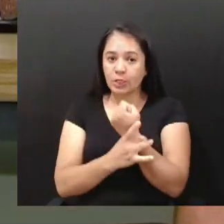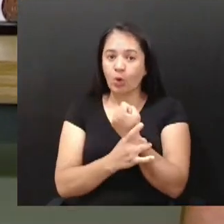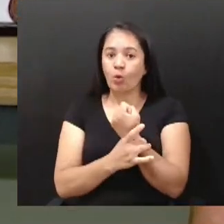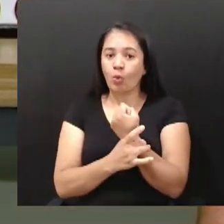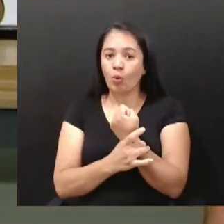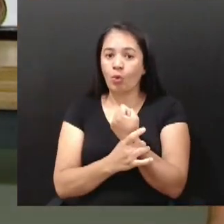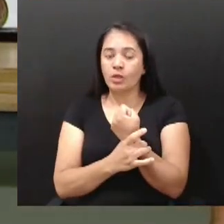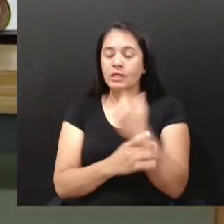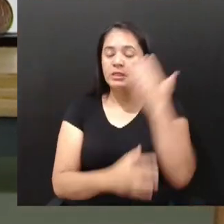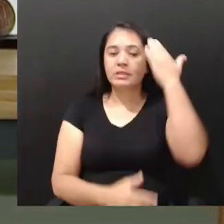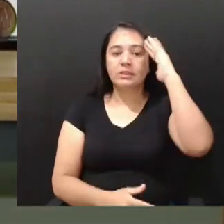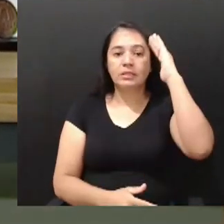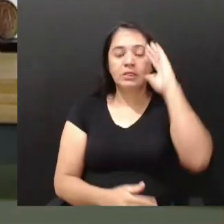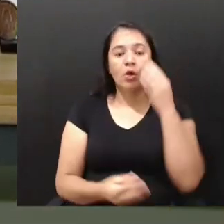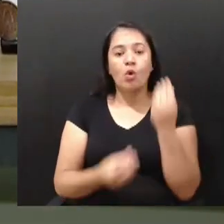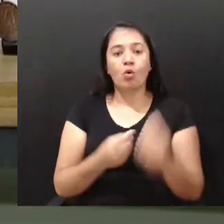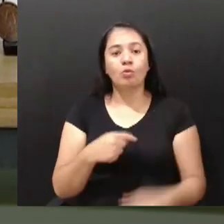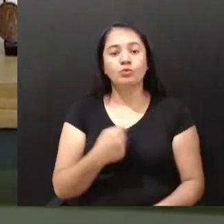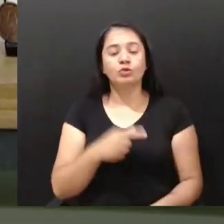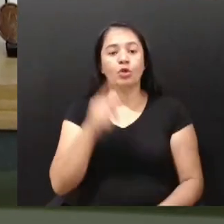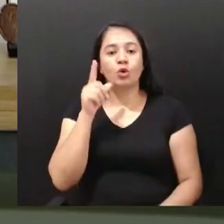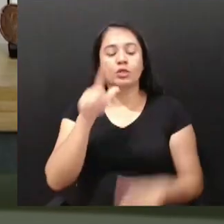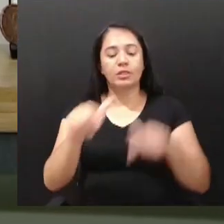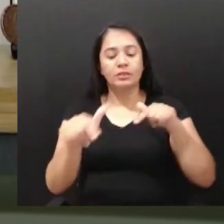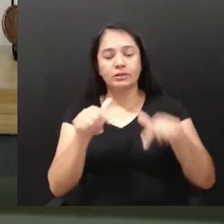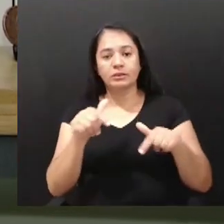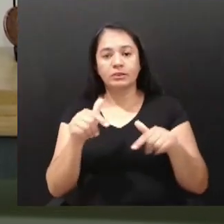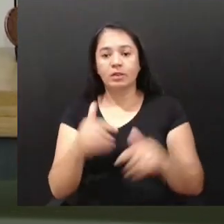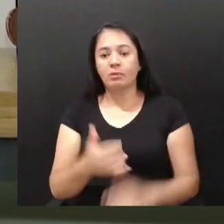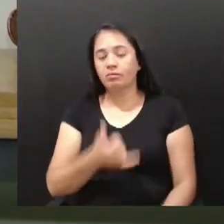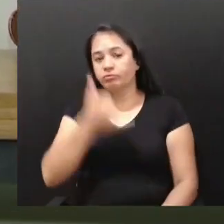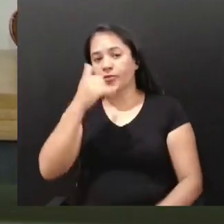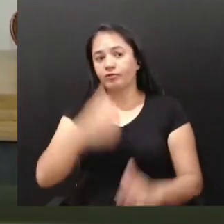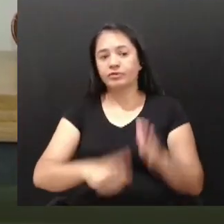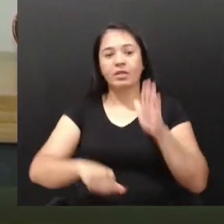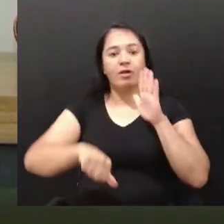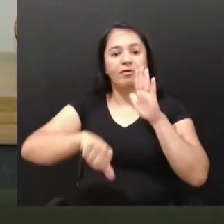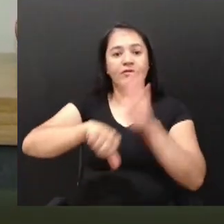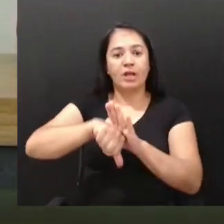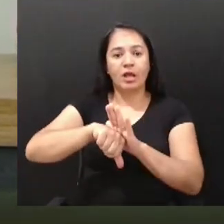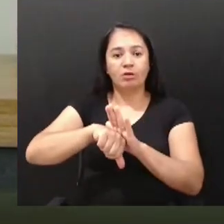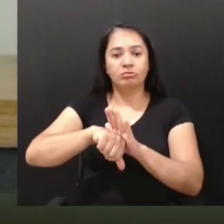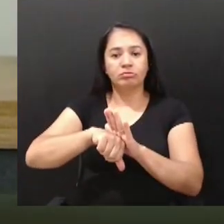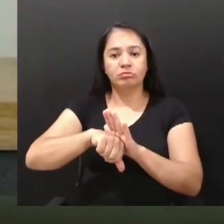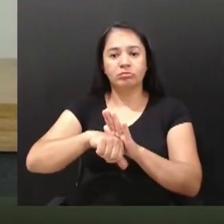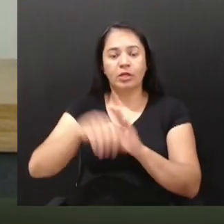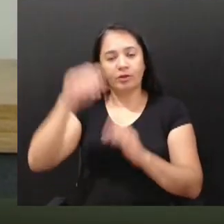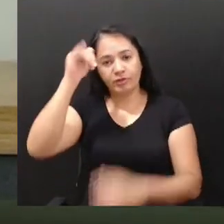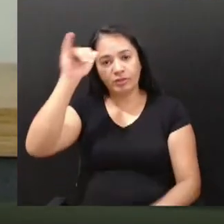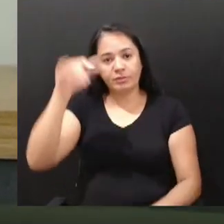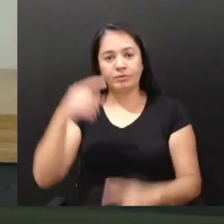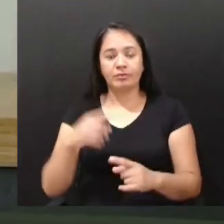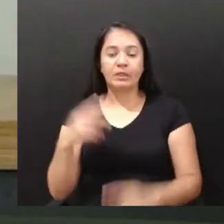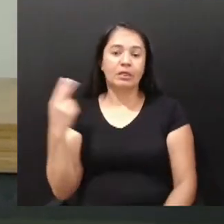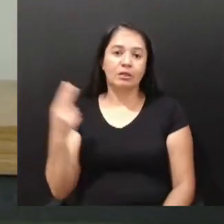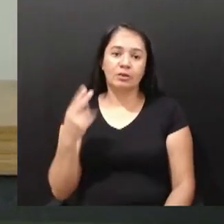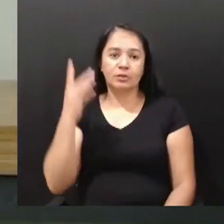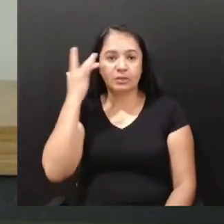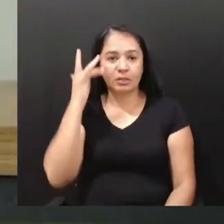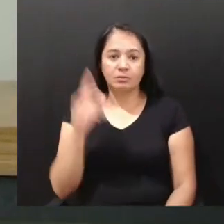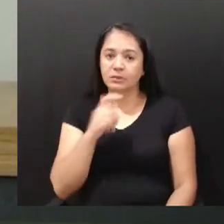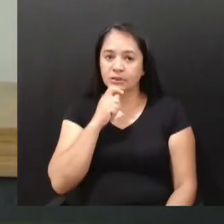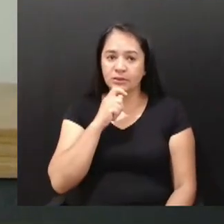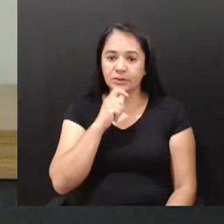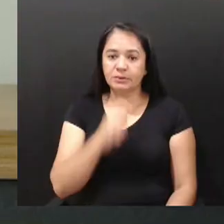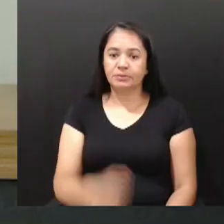consegue trabalhar na prevenção de fraudes, porque é um mundo incerto ainda, né, e